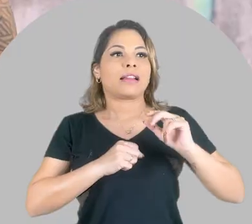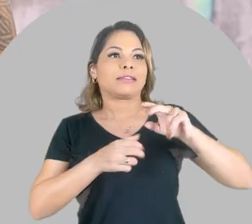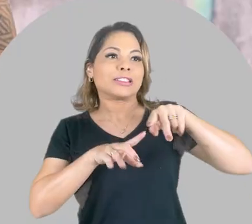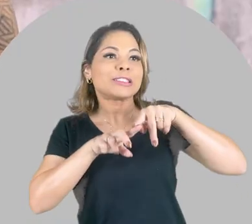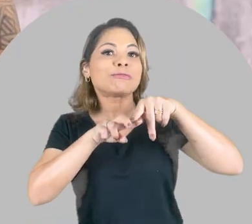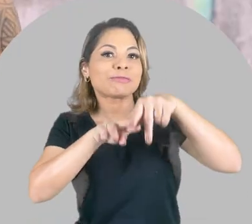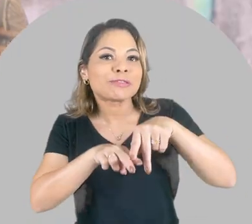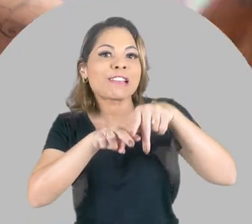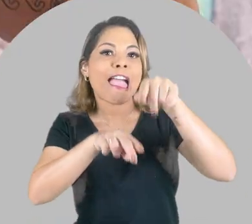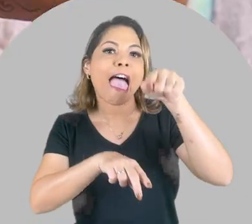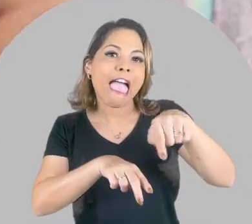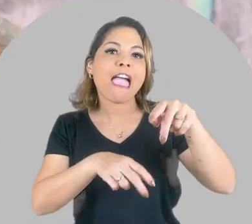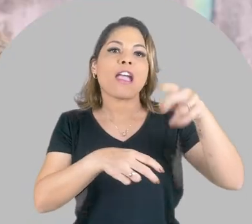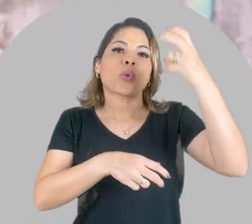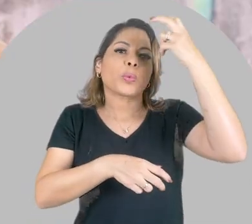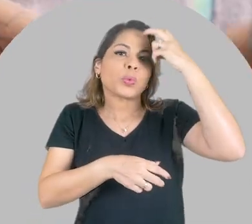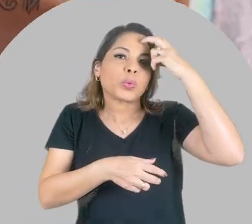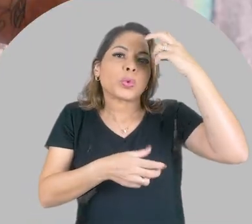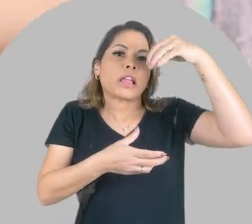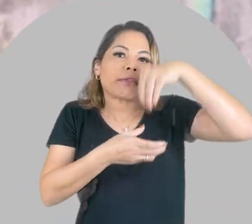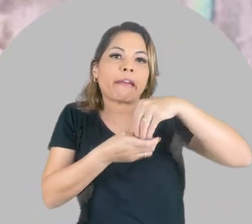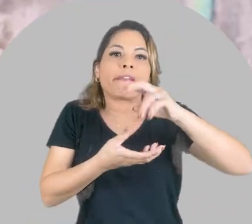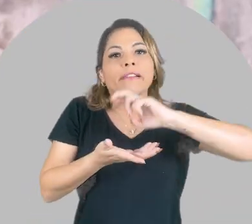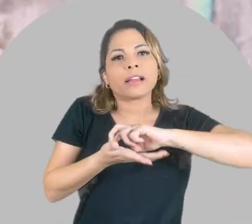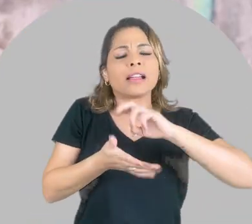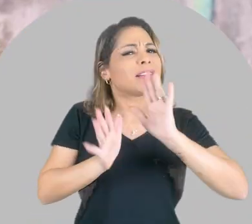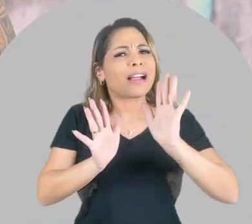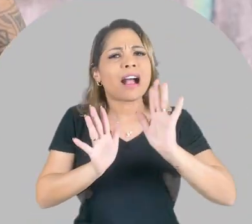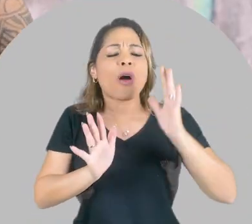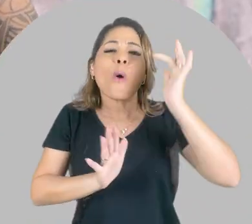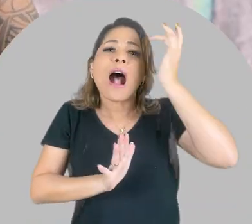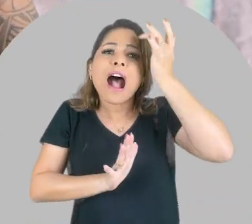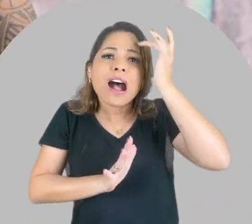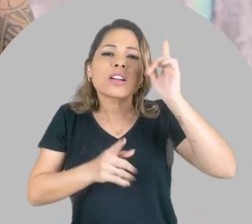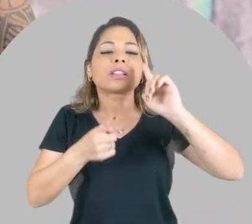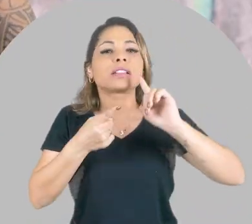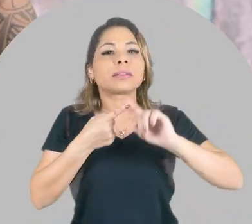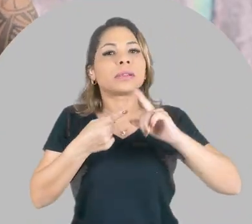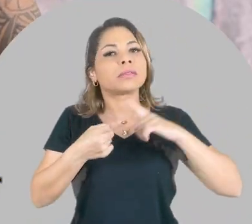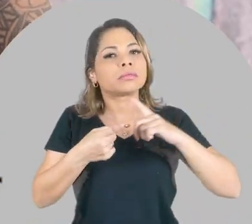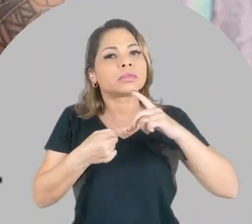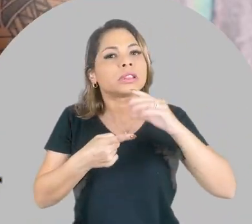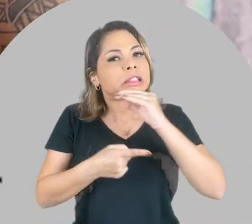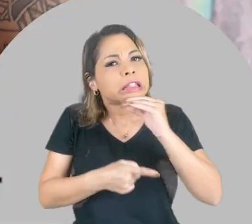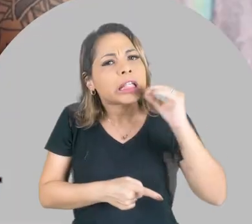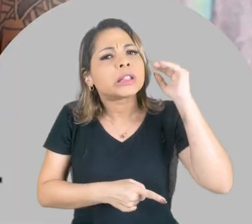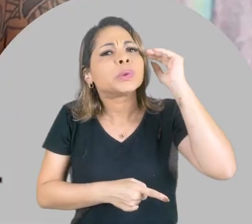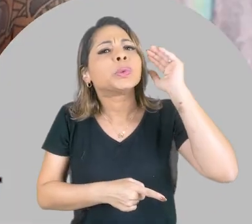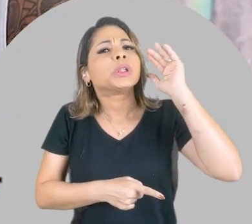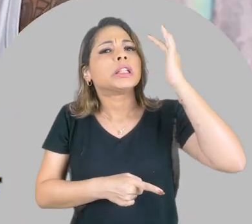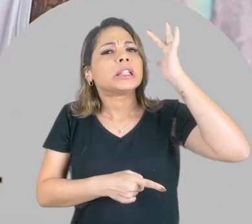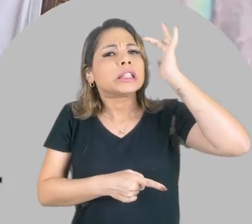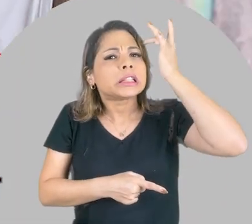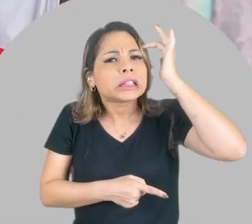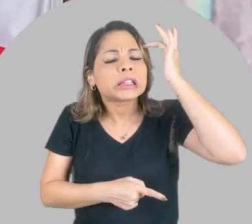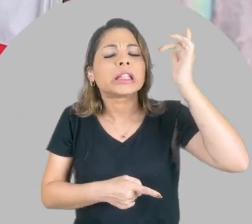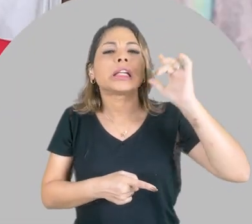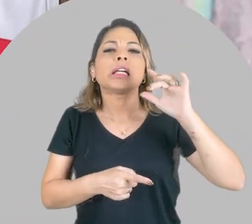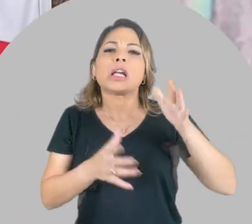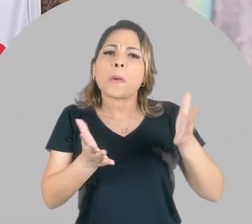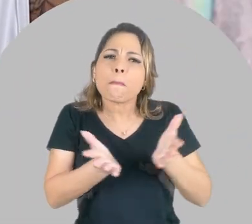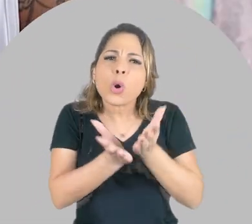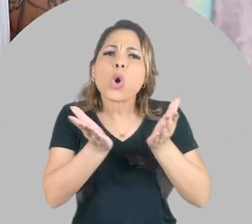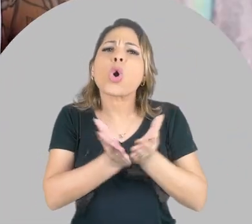dizer, cara do skate agora, o skate agora da cultura do hip hop. Não, acho que a gente também tem uma maturidade de entender